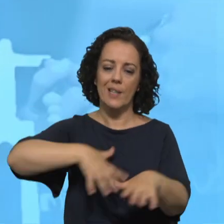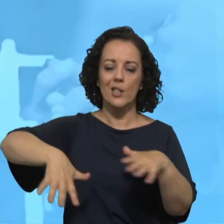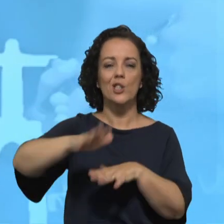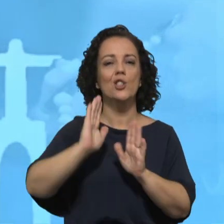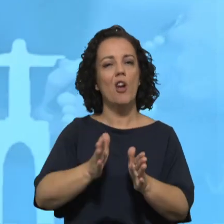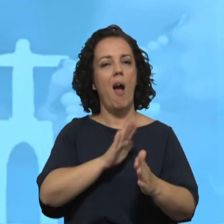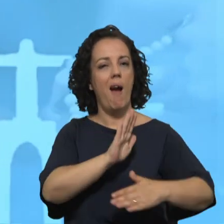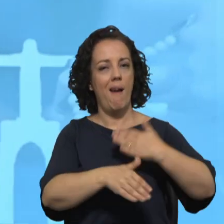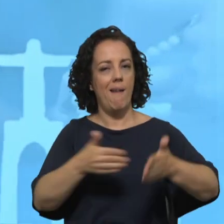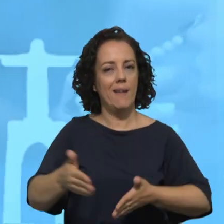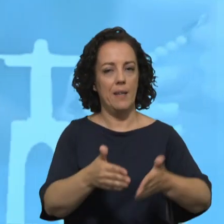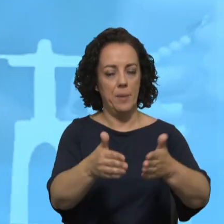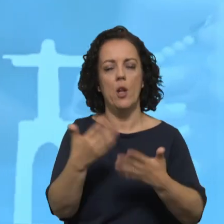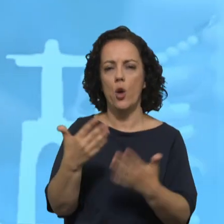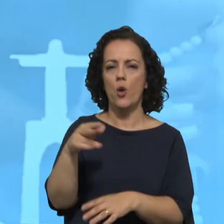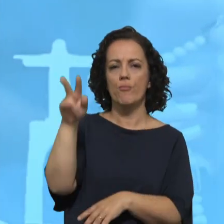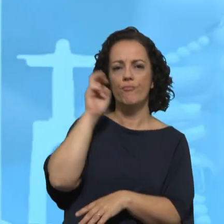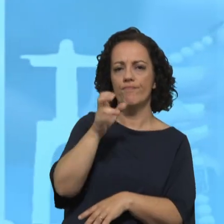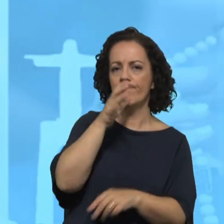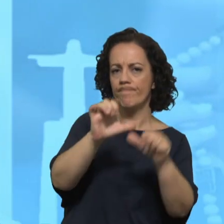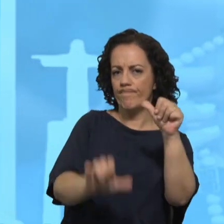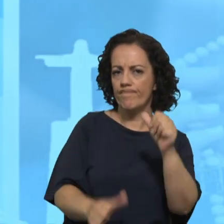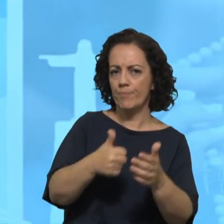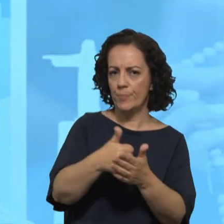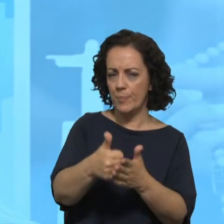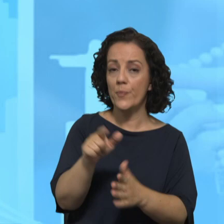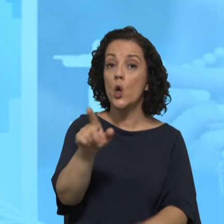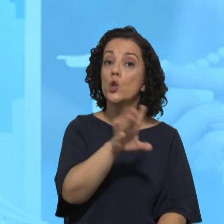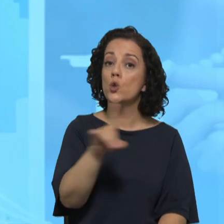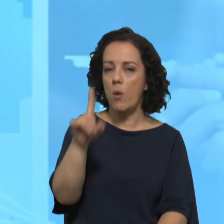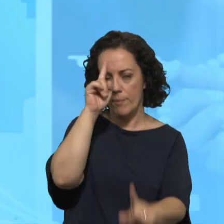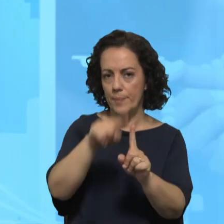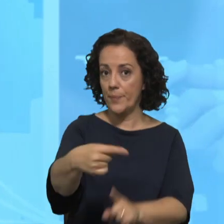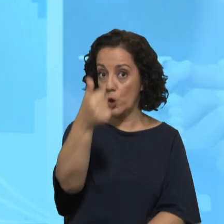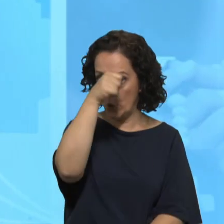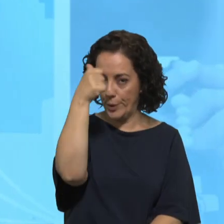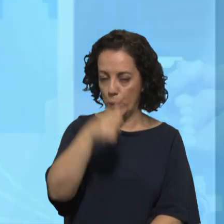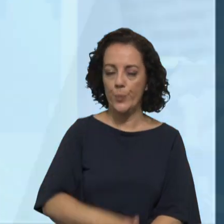por escutar o Evangelho de João proposto para este domingo.